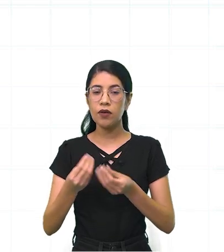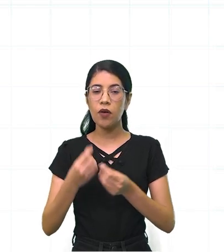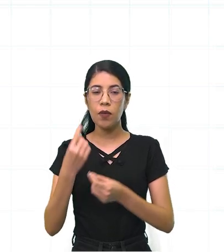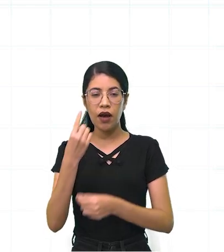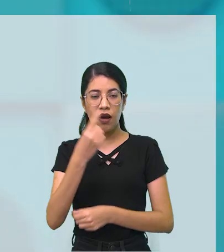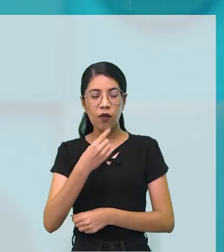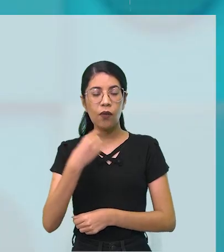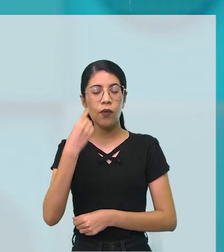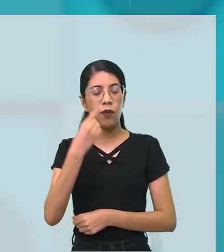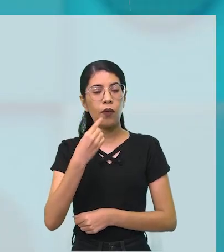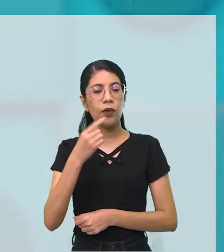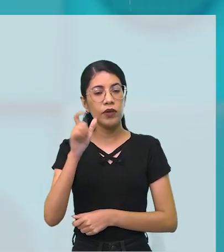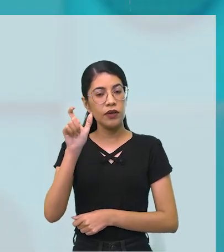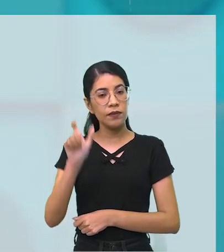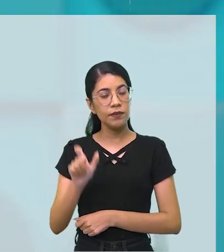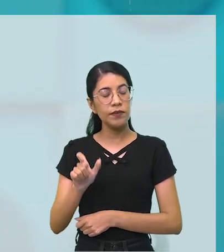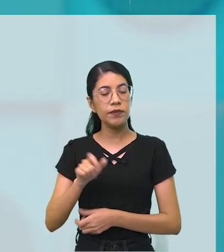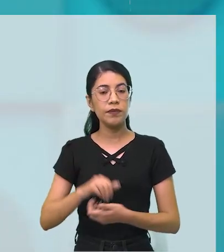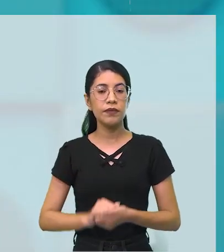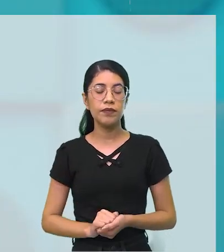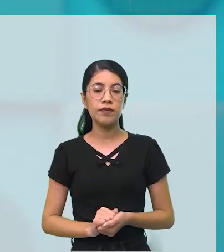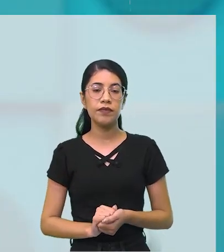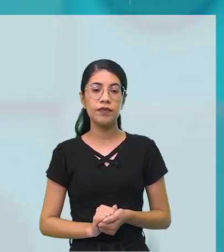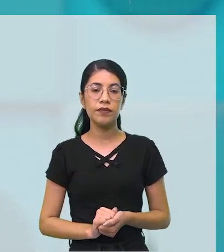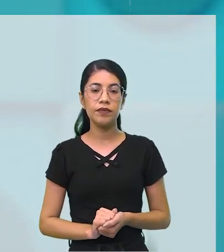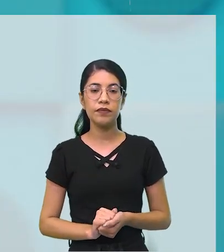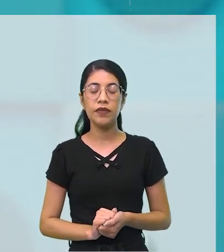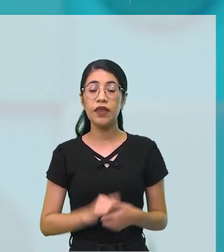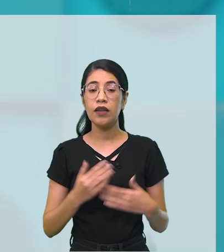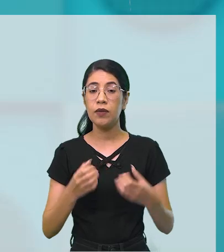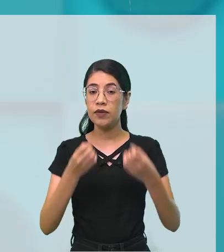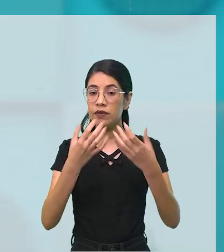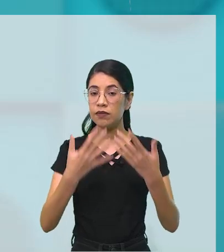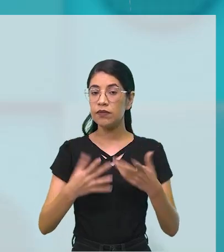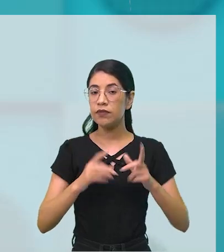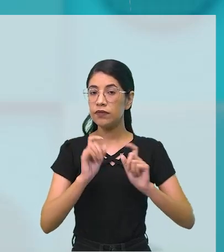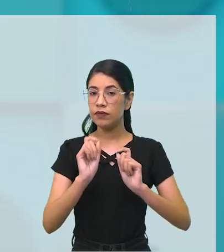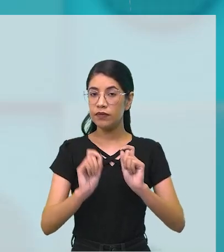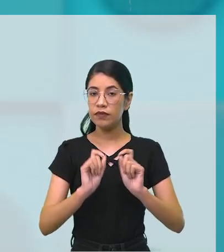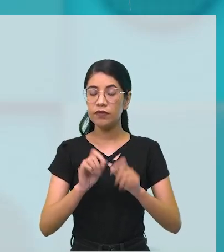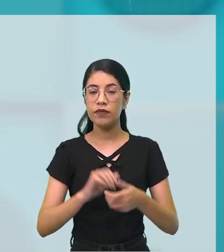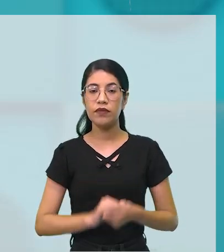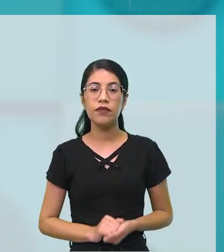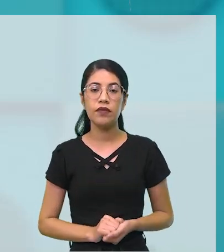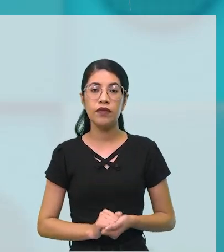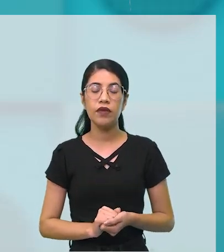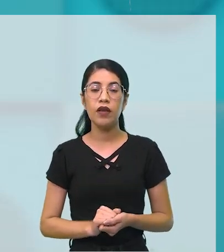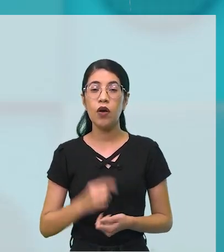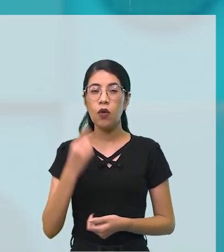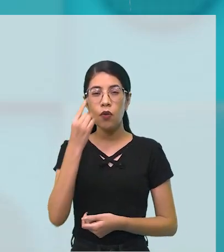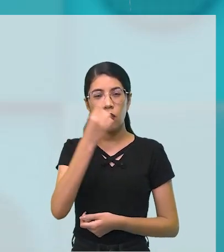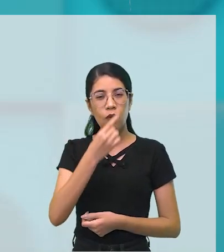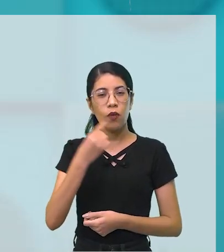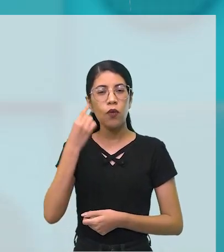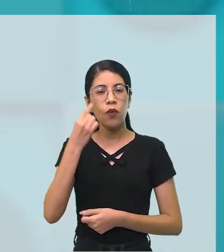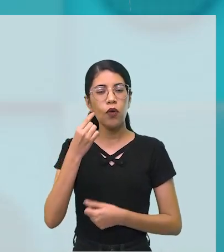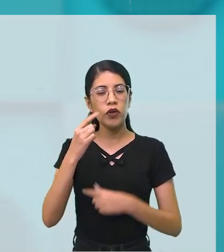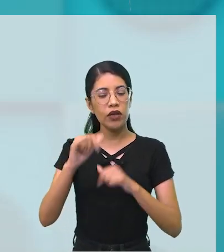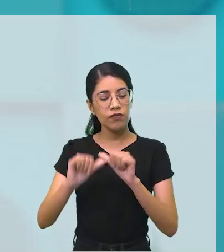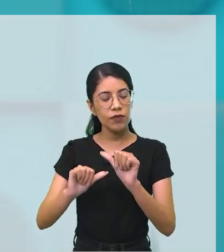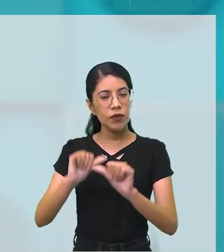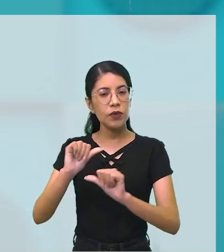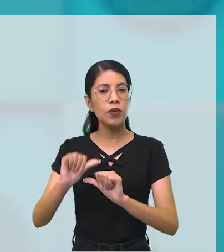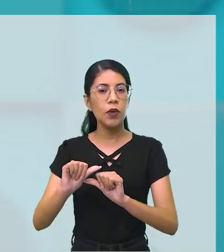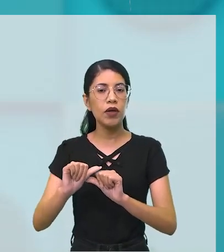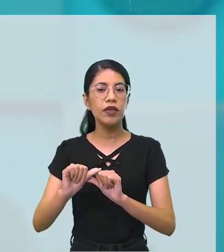da pessoa, certo? Eles colocam que ele vai falar sobre a questão de que o rosto mudou, é como